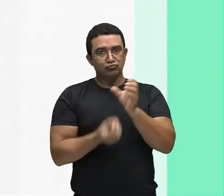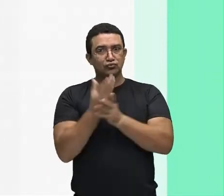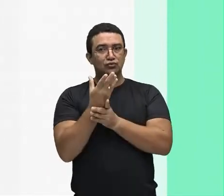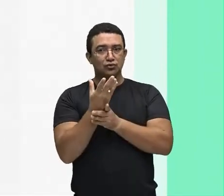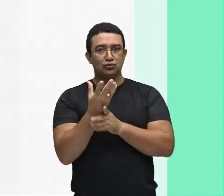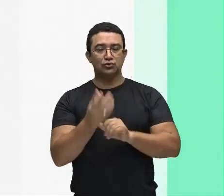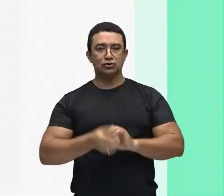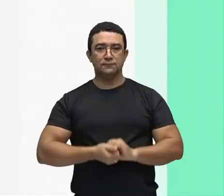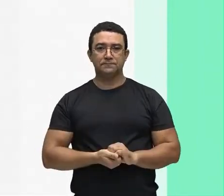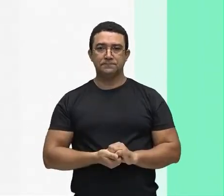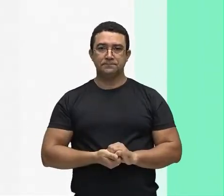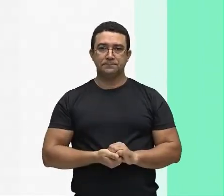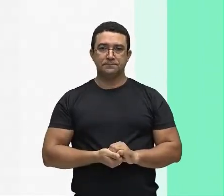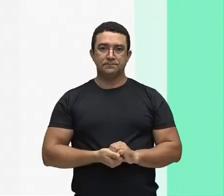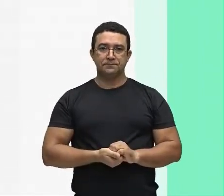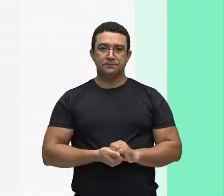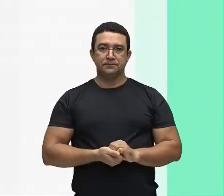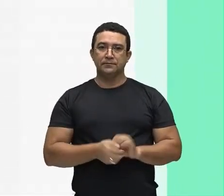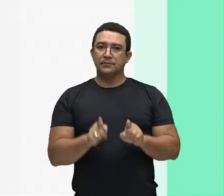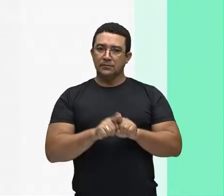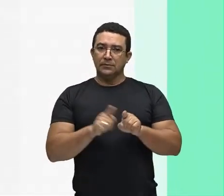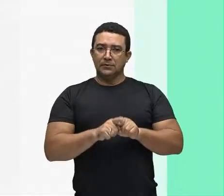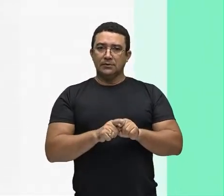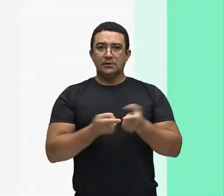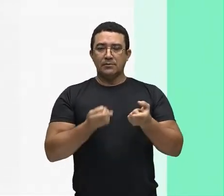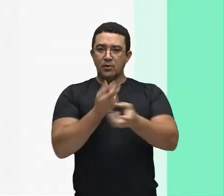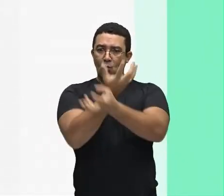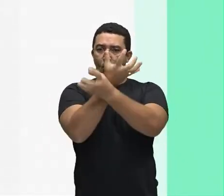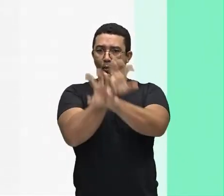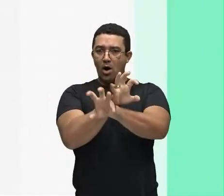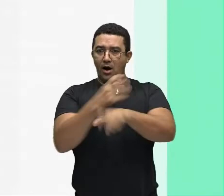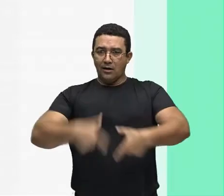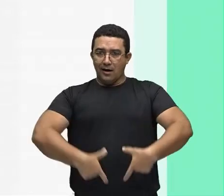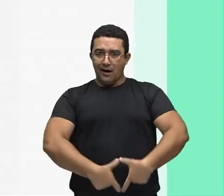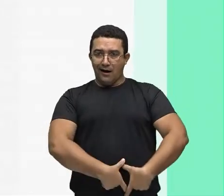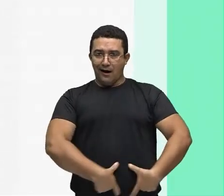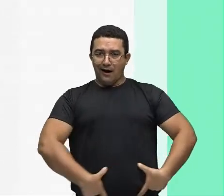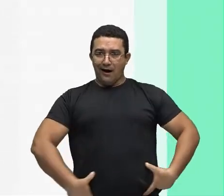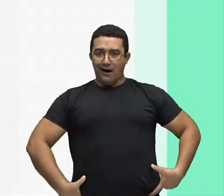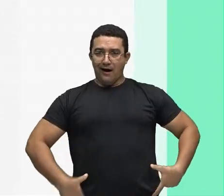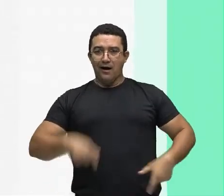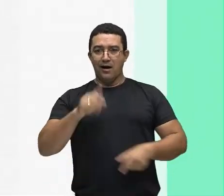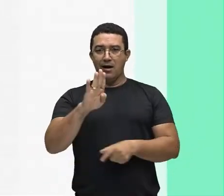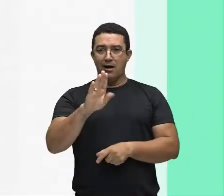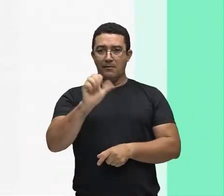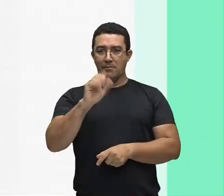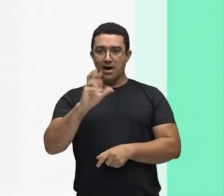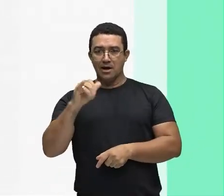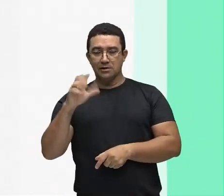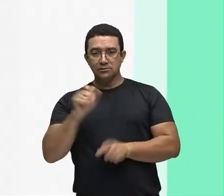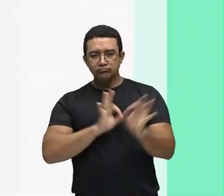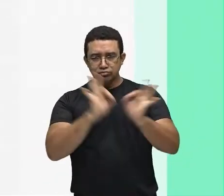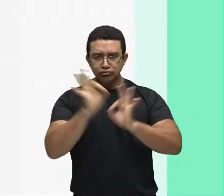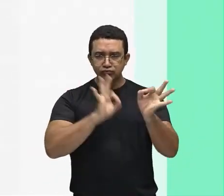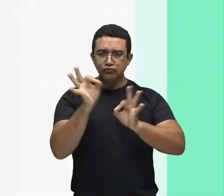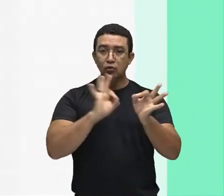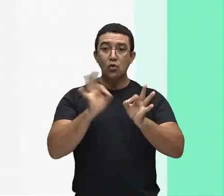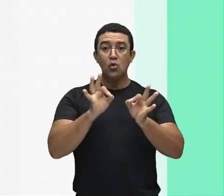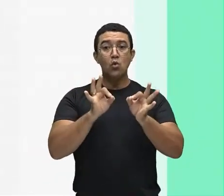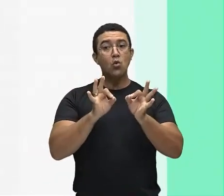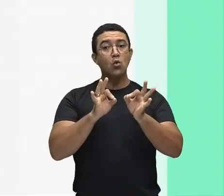pubiana. Temos o alargamento dos ossos da bacia, que é uma característica que vai preparar o corpo da mulher para a